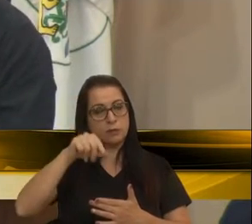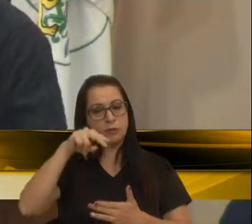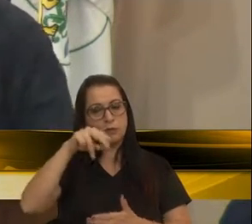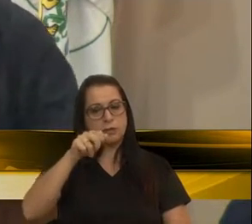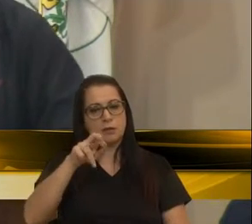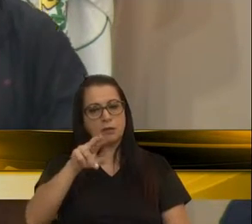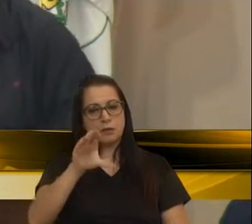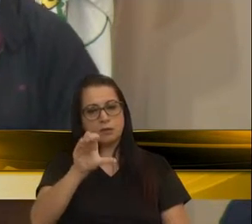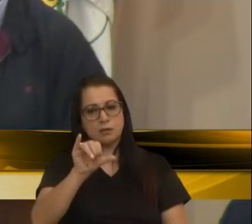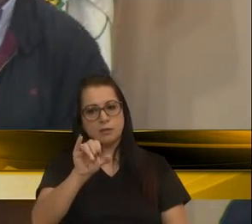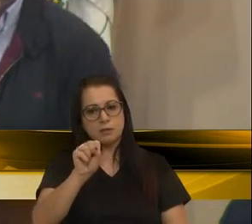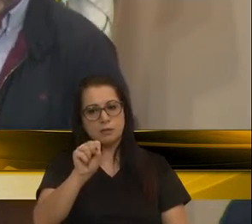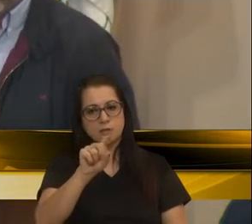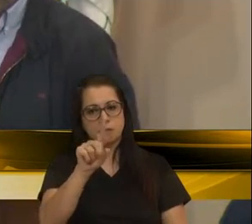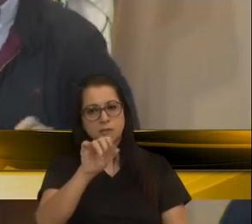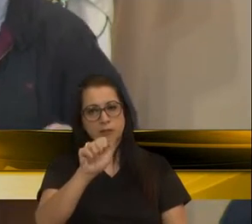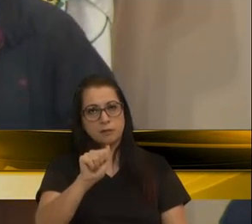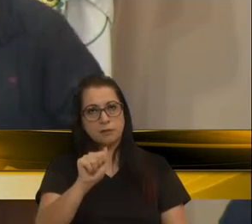destrutivo